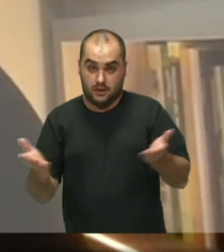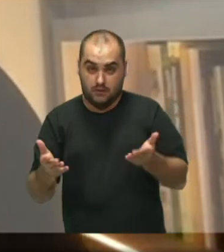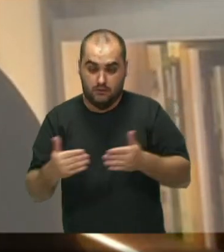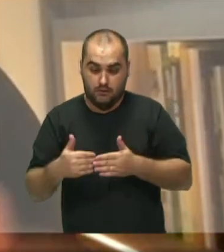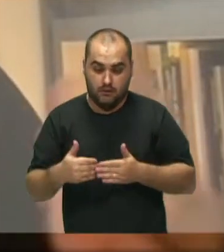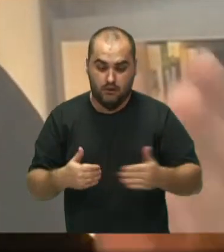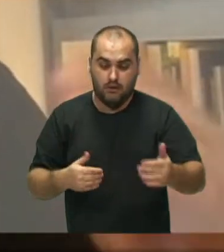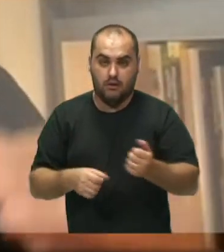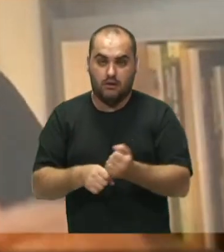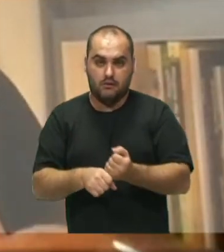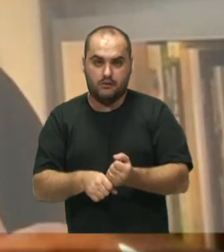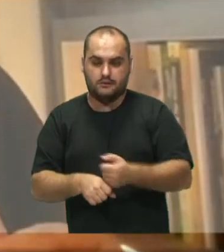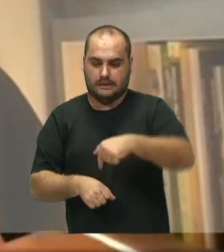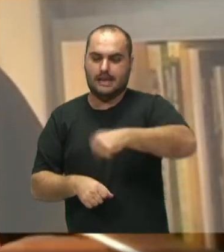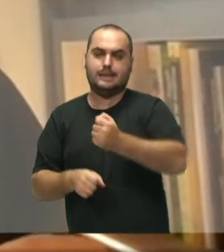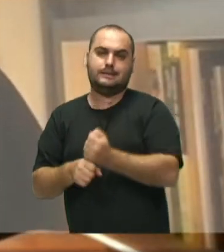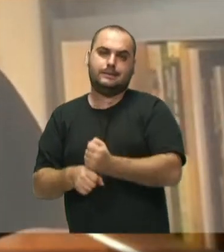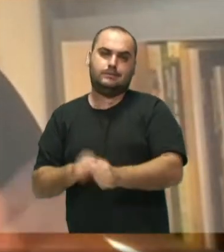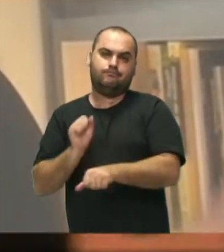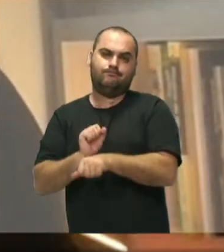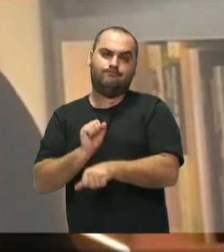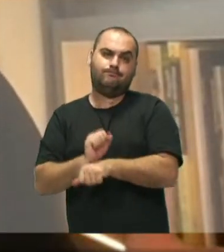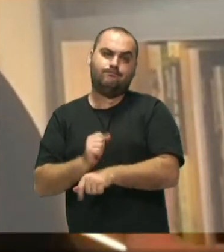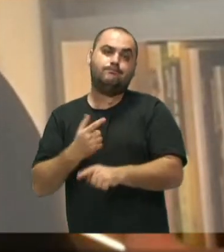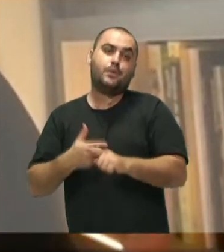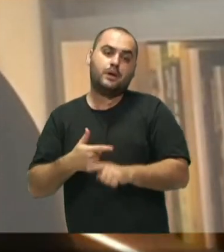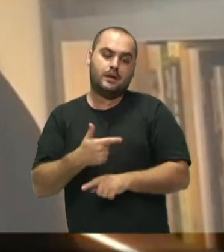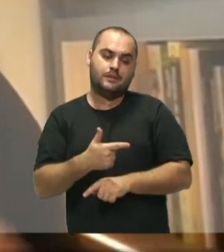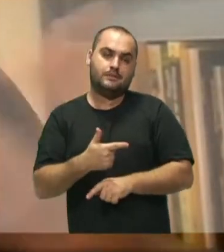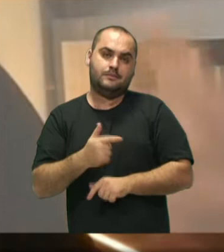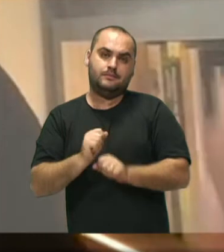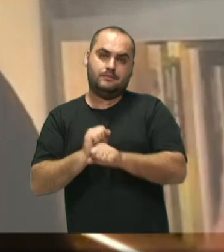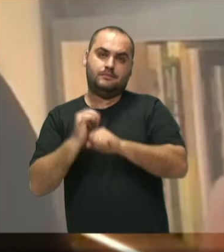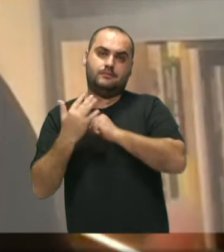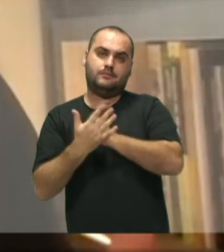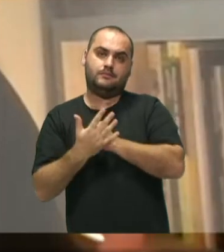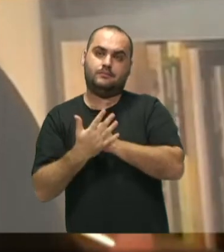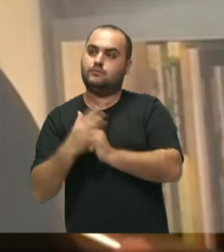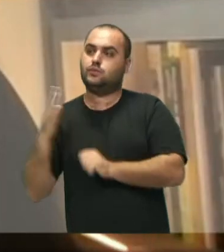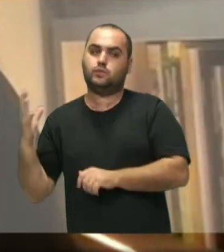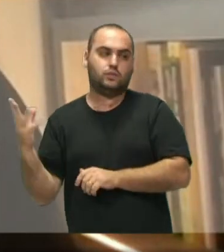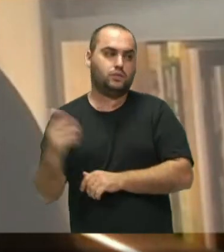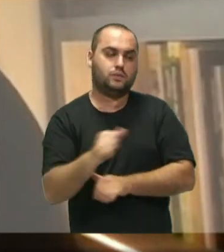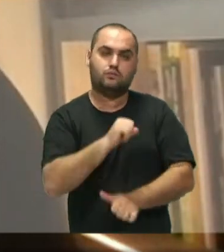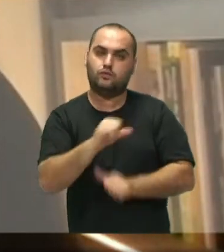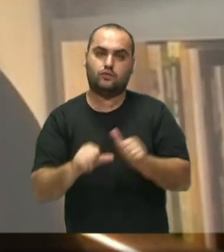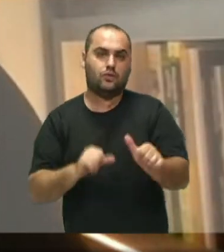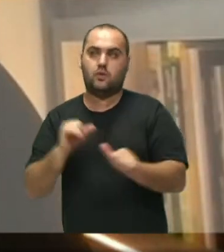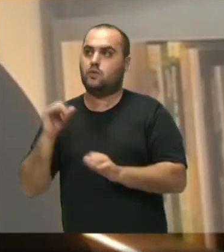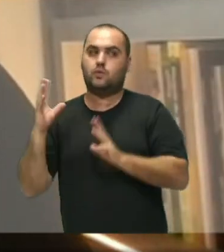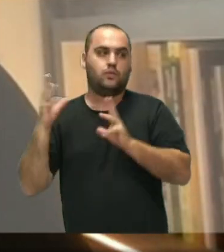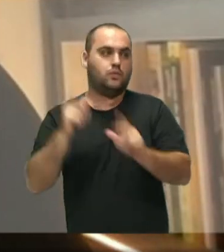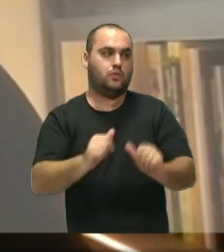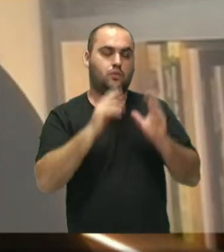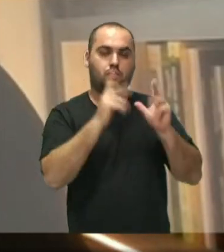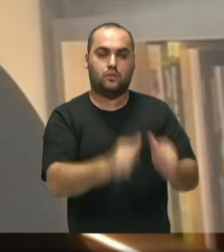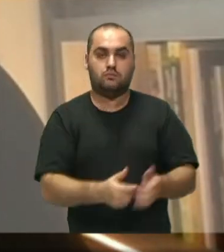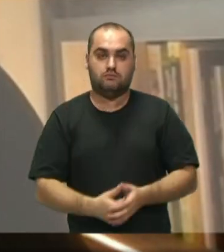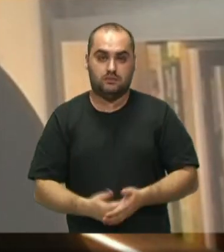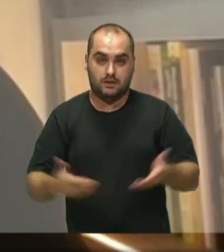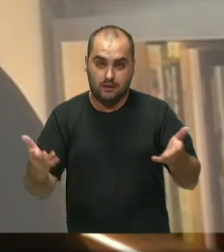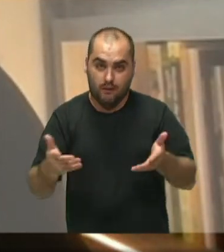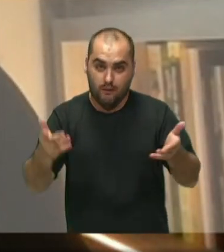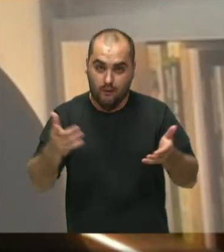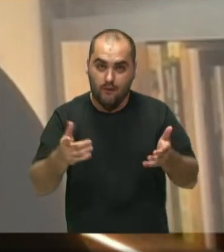agora do próximo ano esse ano ele tem que dar uma suspendido em virtude da pandemia que foi um ano que mudou tudo para todo mundo agora